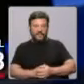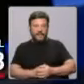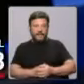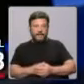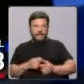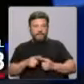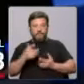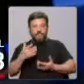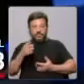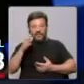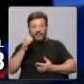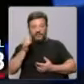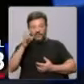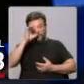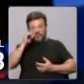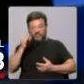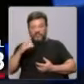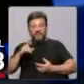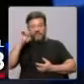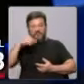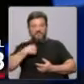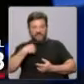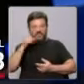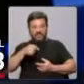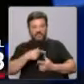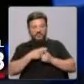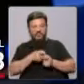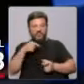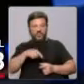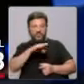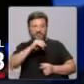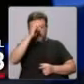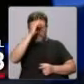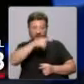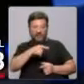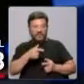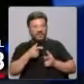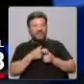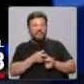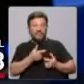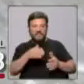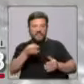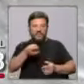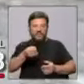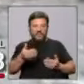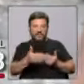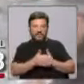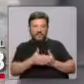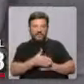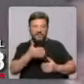O Estado Islâmico já reivindicou também o violento atentado de hoje no Iraque. O ataque provocou mais de 90 mortos